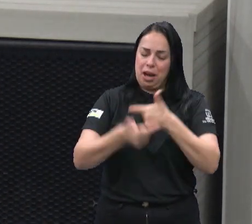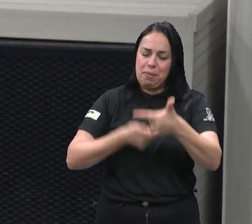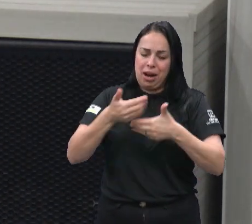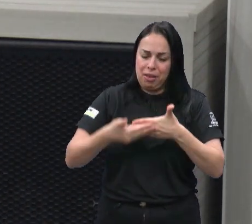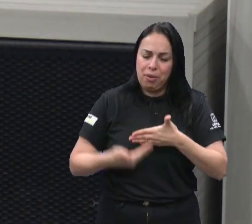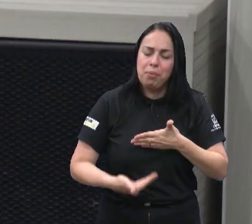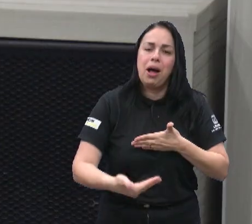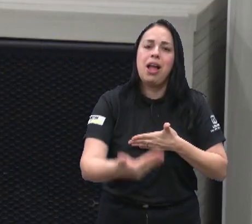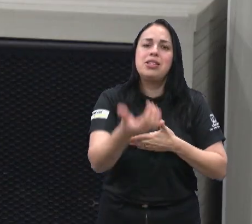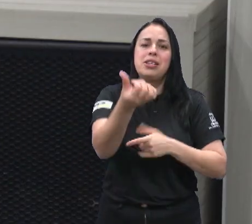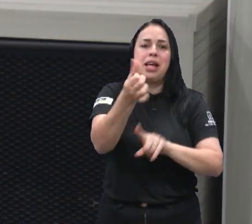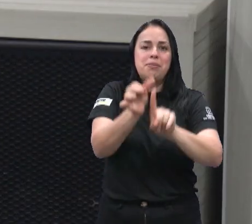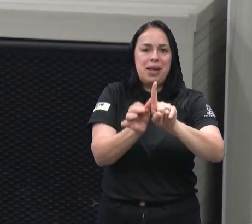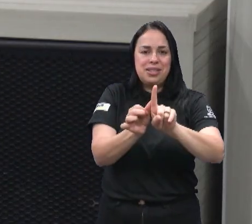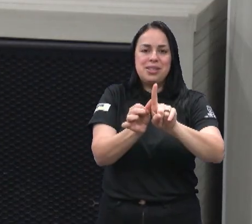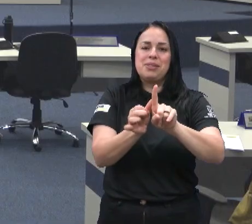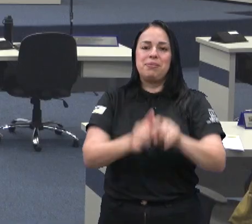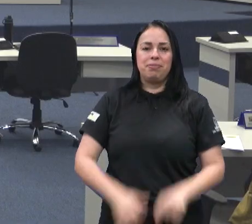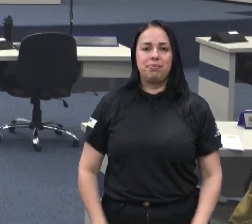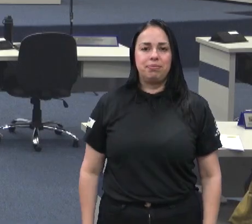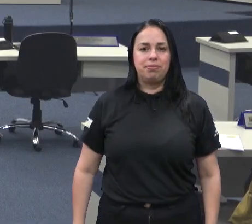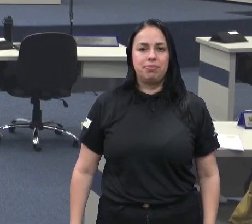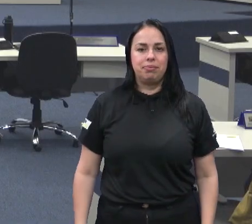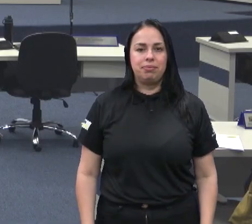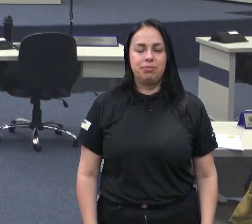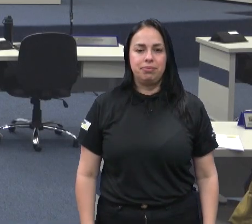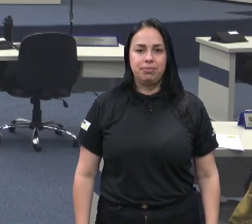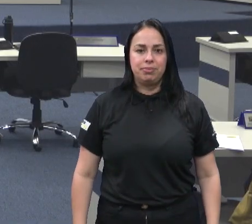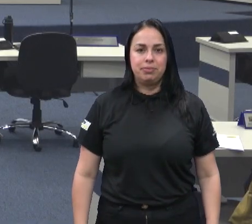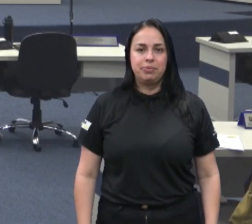nesse novo semestre que se inicia.